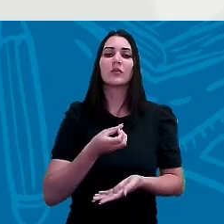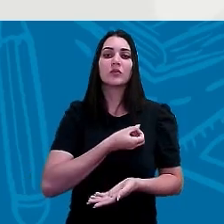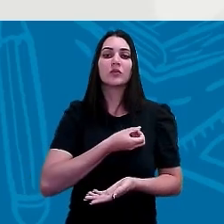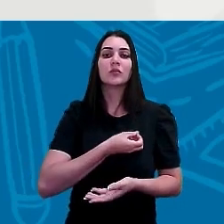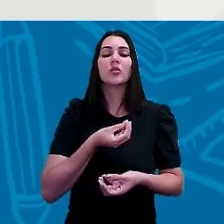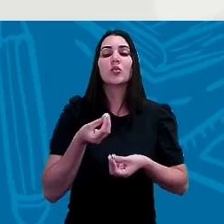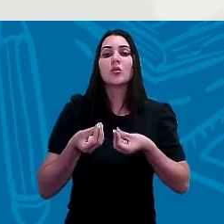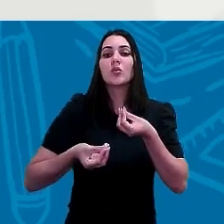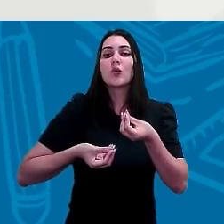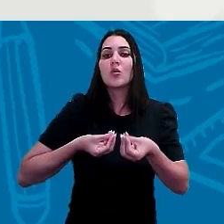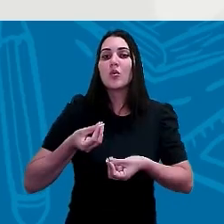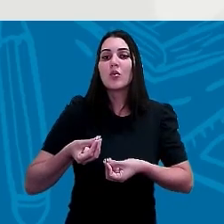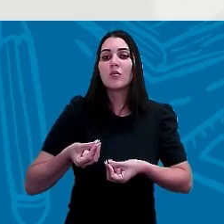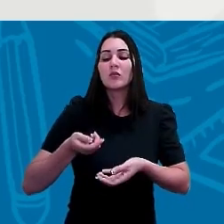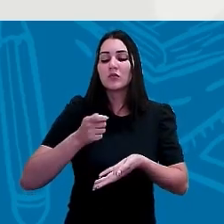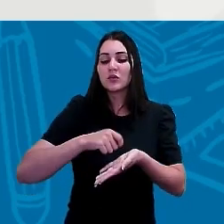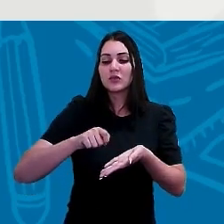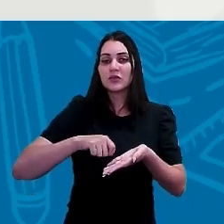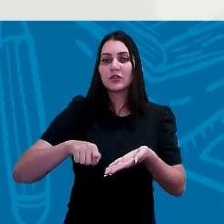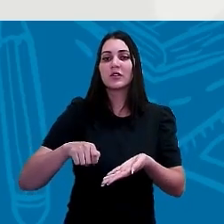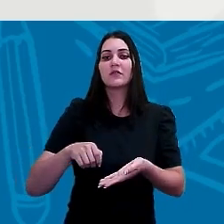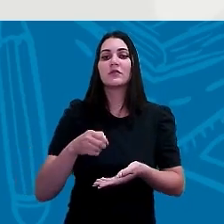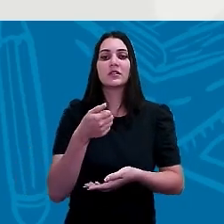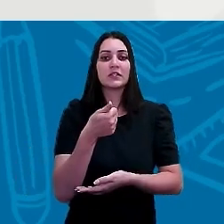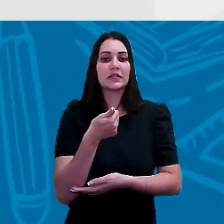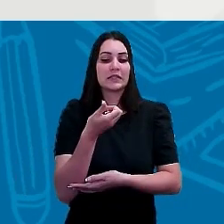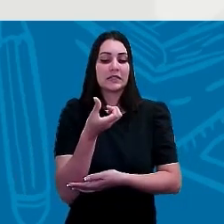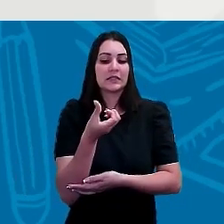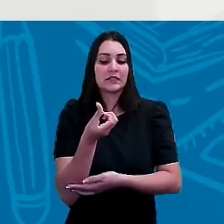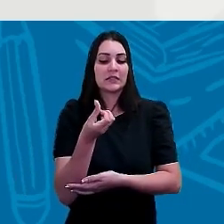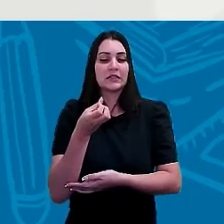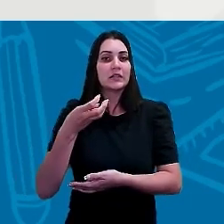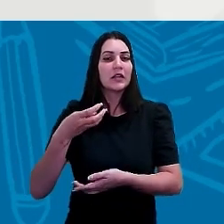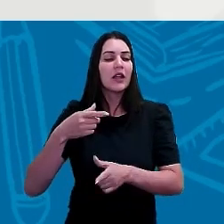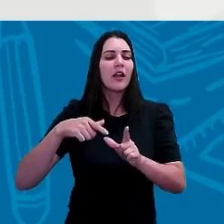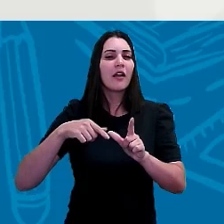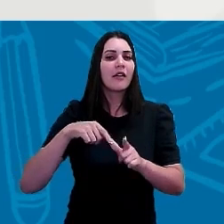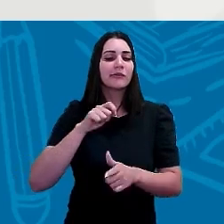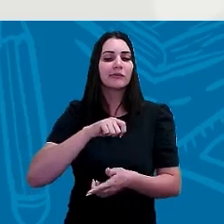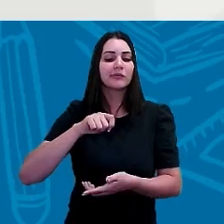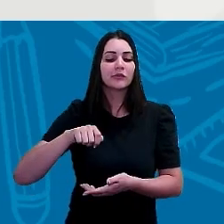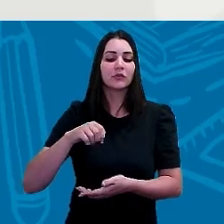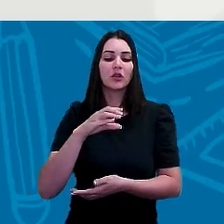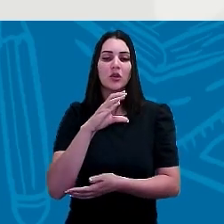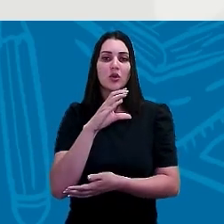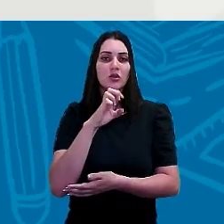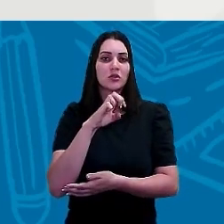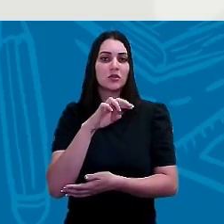escrevo 163 por extenso? Assim, ó.